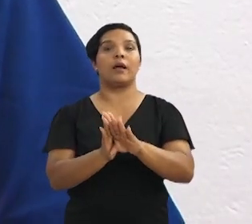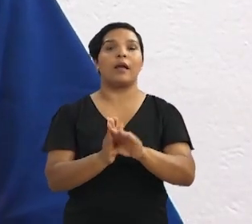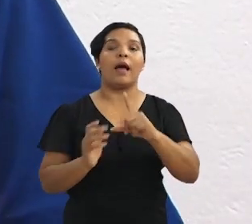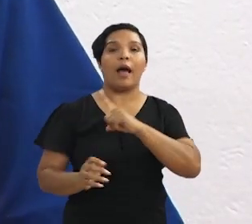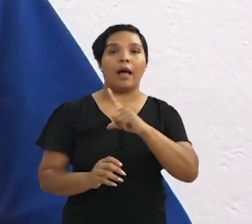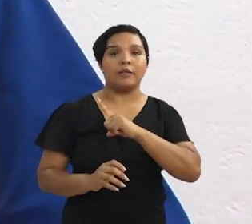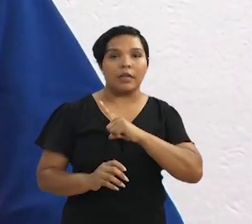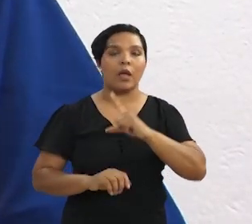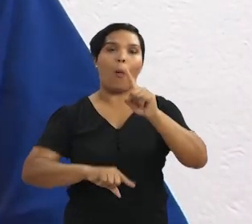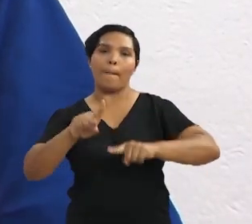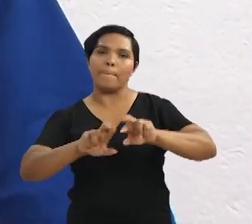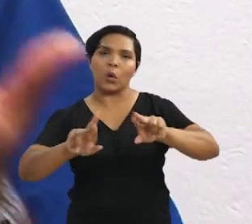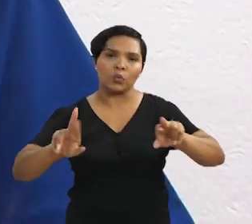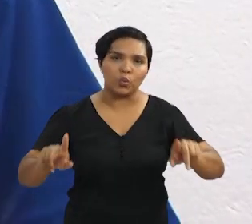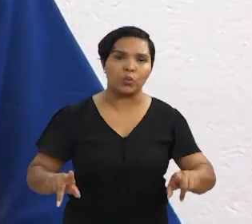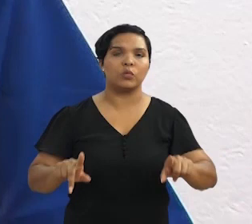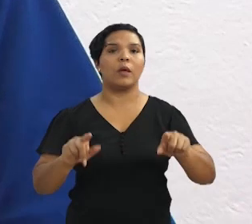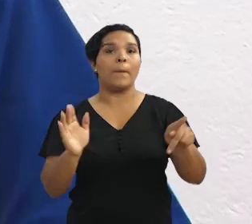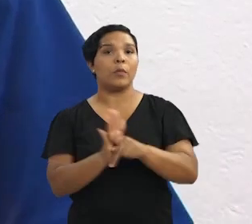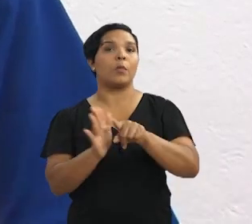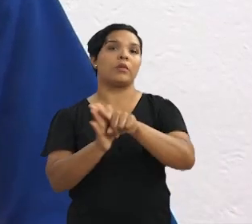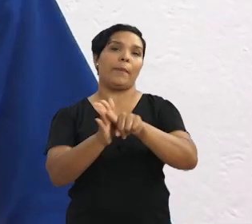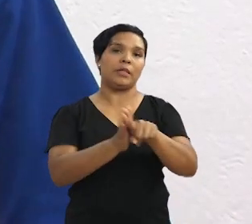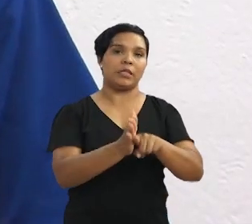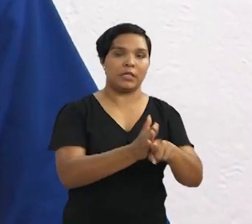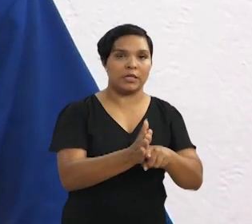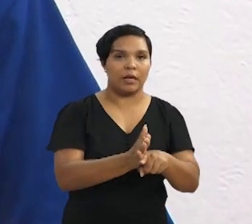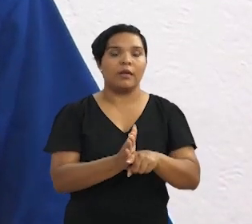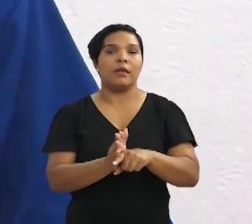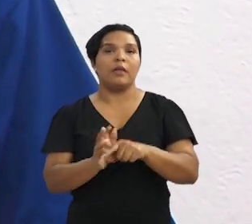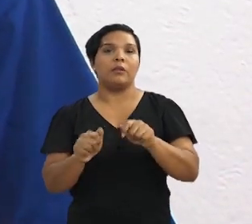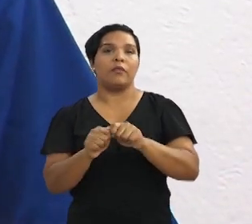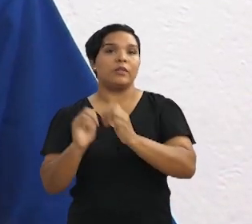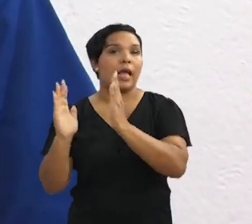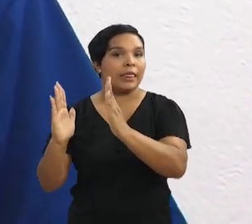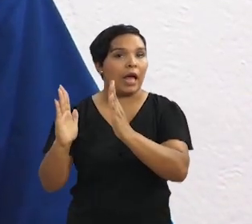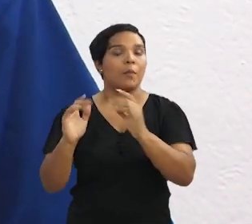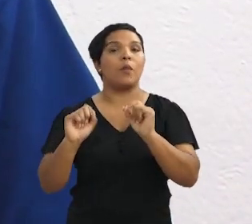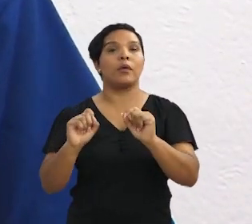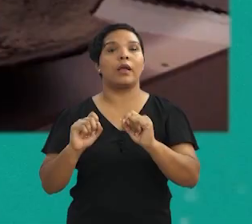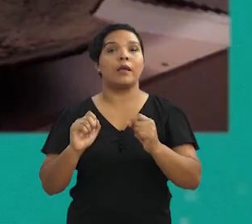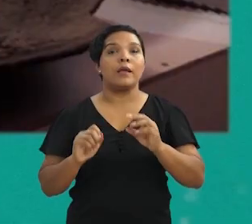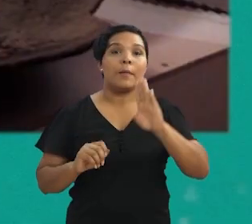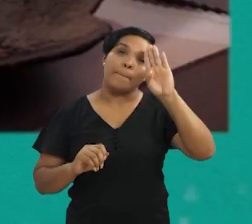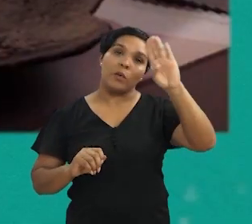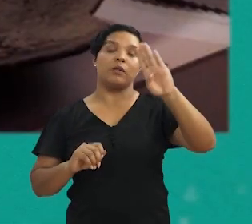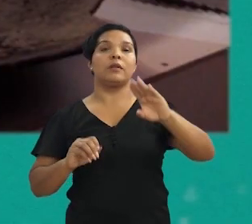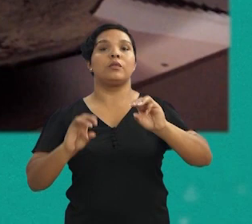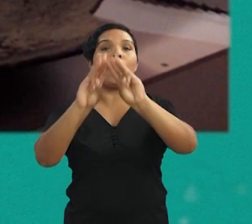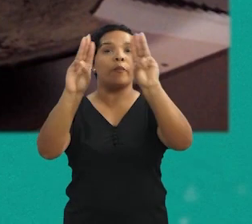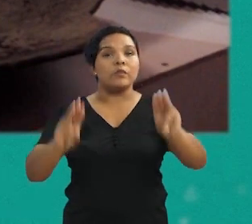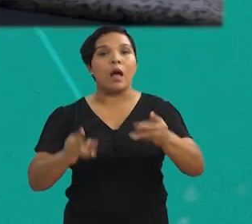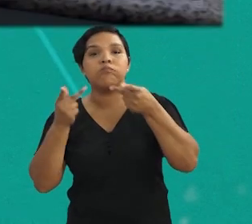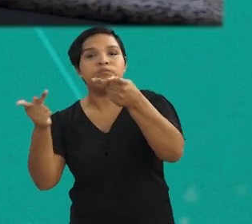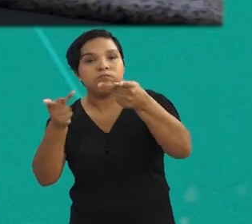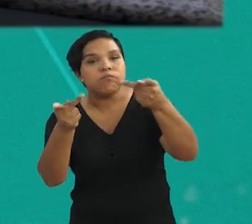chegar a ter um produto, de certa forma, da pesquisa. Então a gente fez, como uma das etapas que foi fundamental, foi a visita a